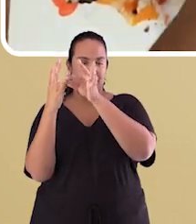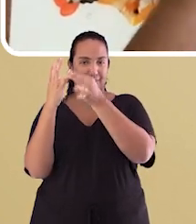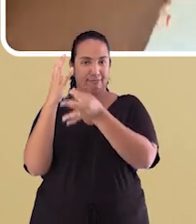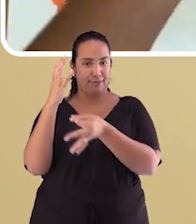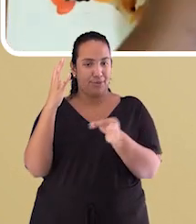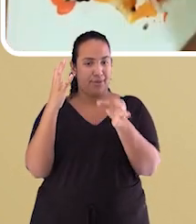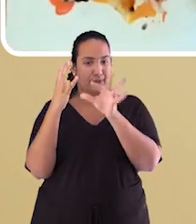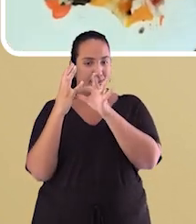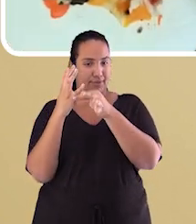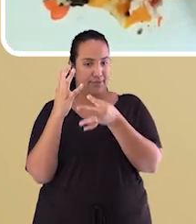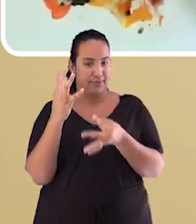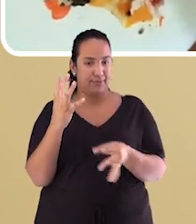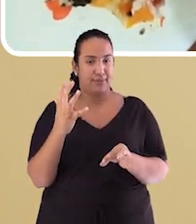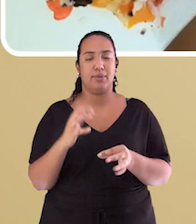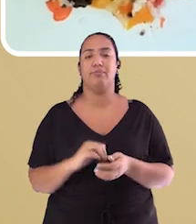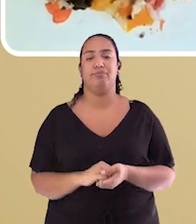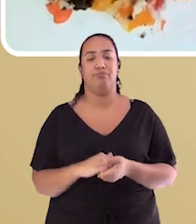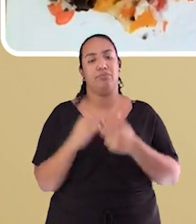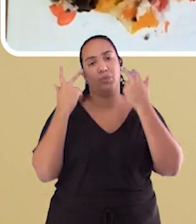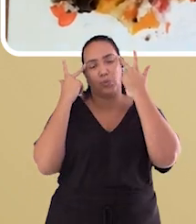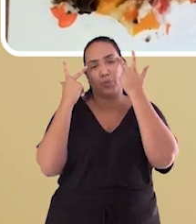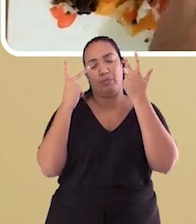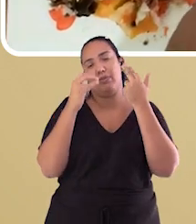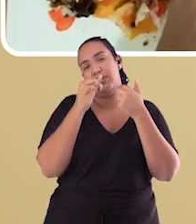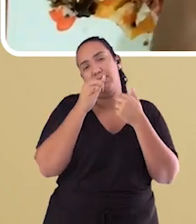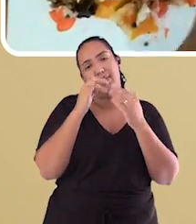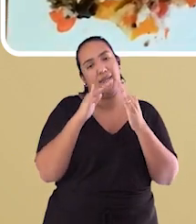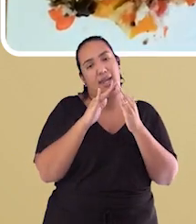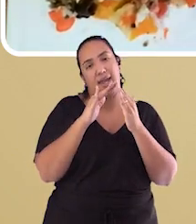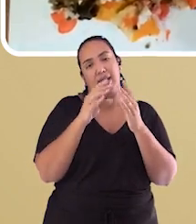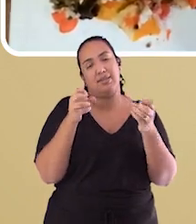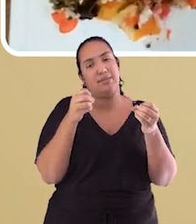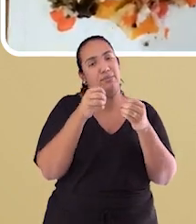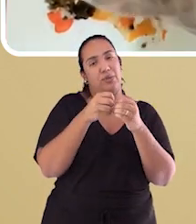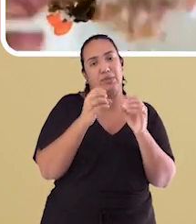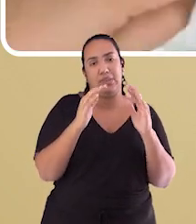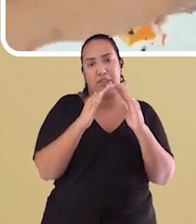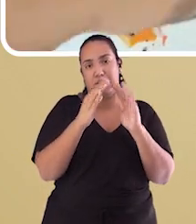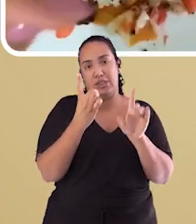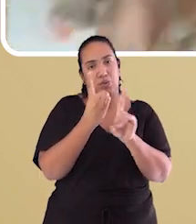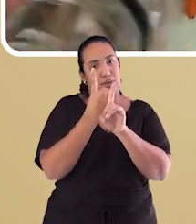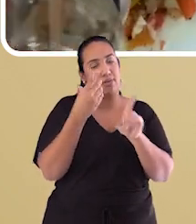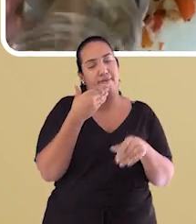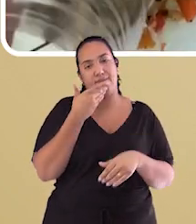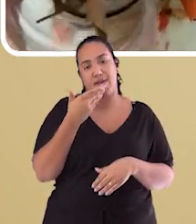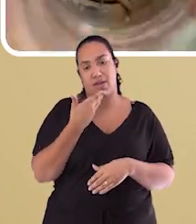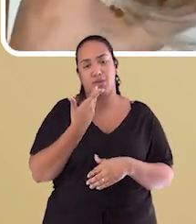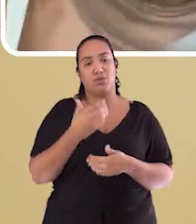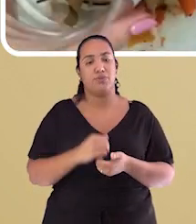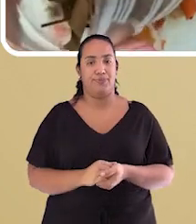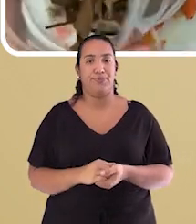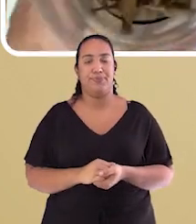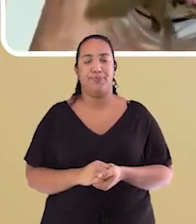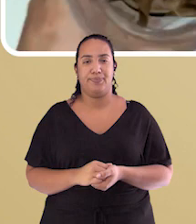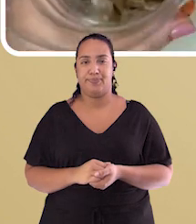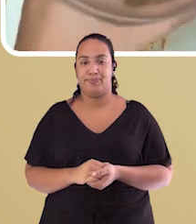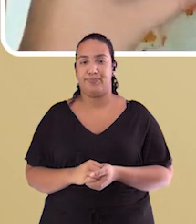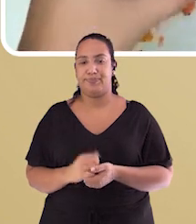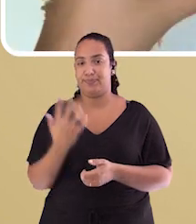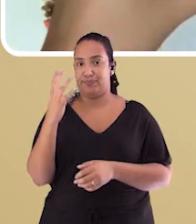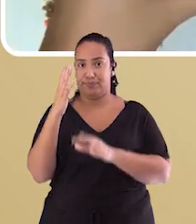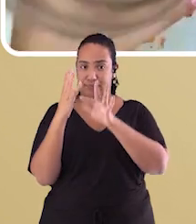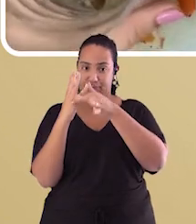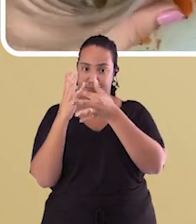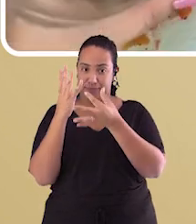de árvore. Muito comum, né, em casas que tem quintal, plantas. E a gente vai encaixar, né,